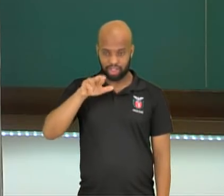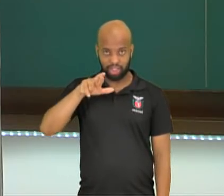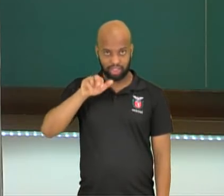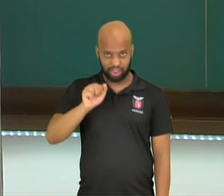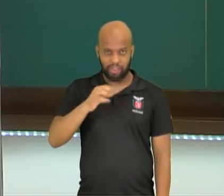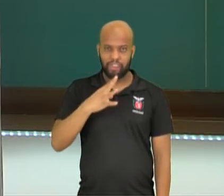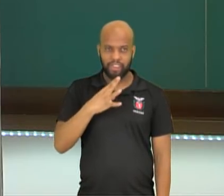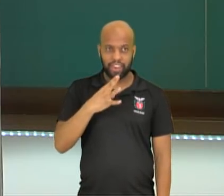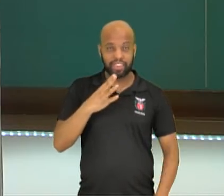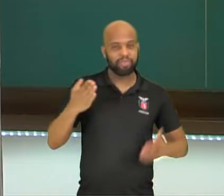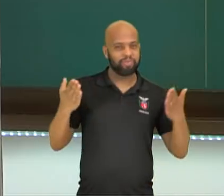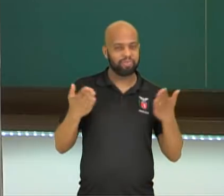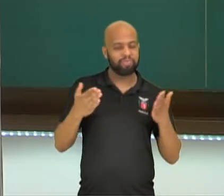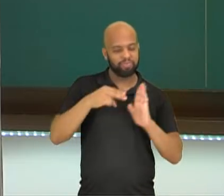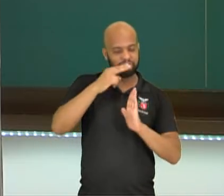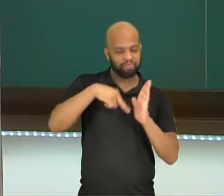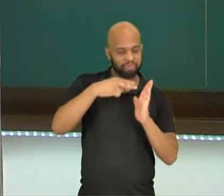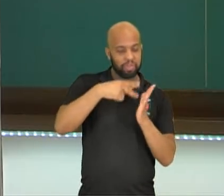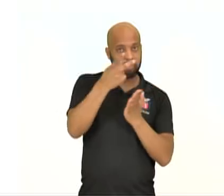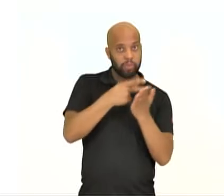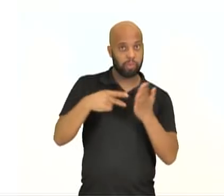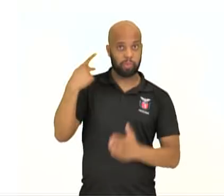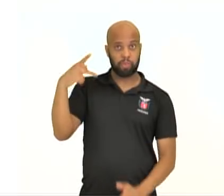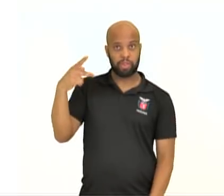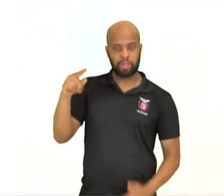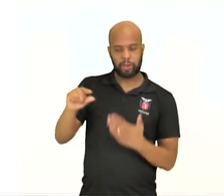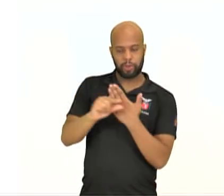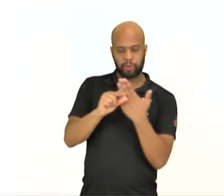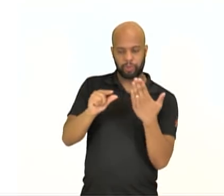poema do Pedro Bandeira.